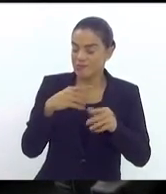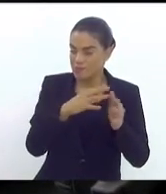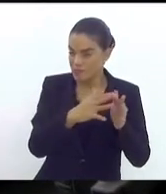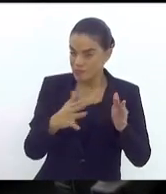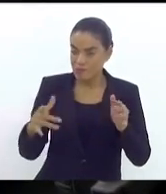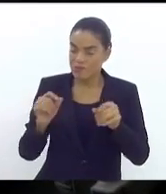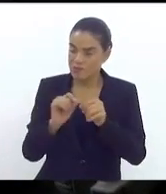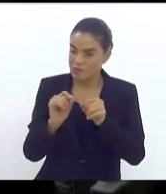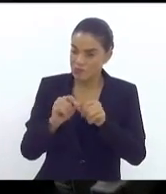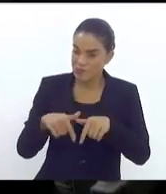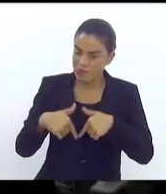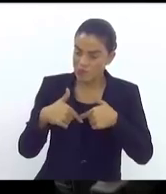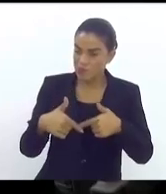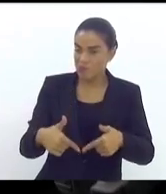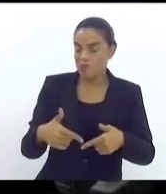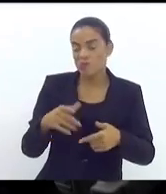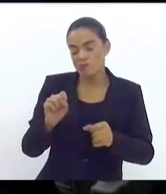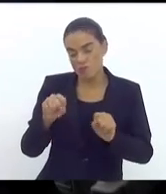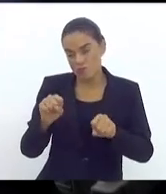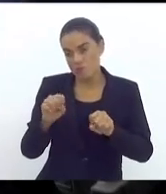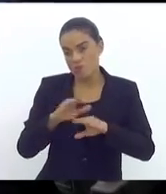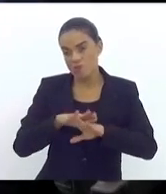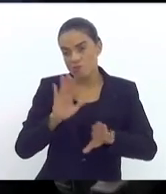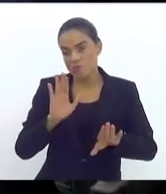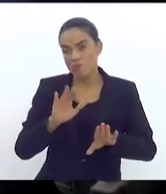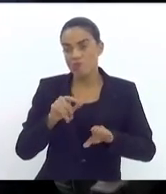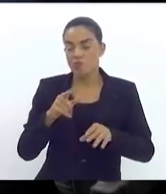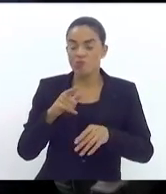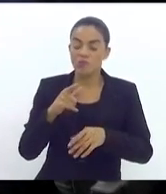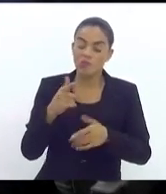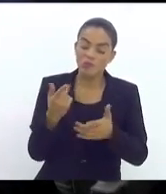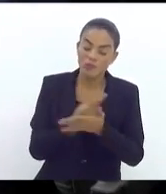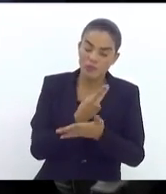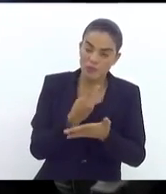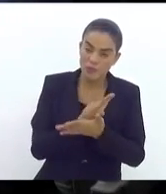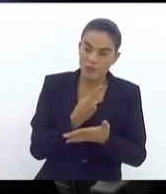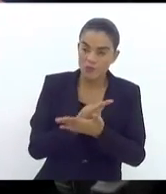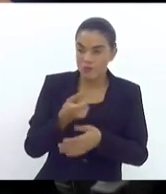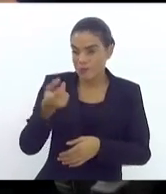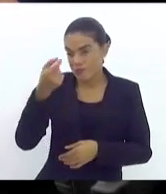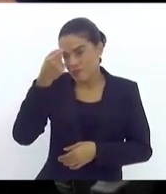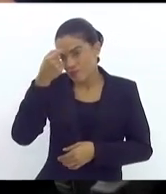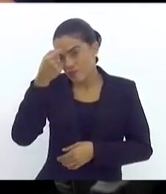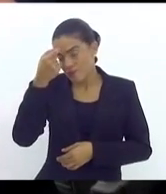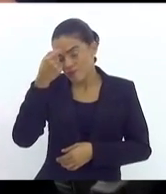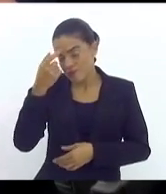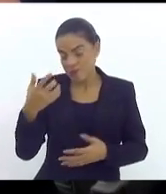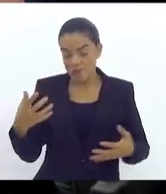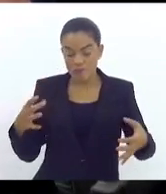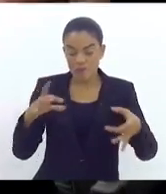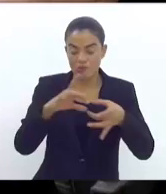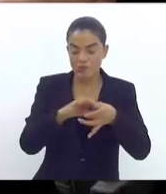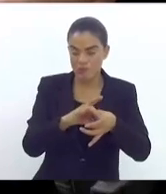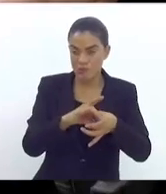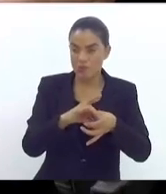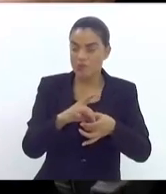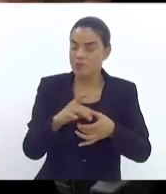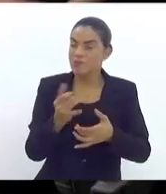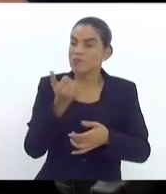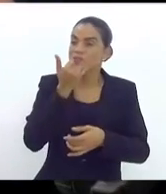juiz obedeceu tudo. Sim, mas já foi feito de forma equivocada e aquela memória que ficou atrelada de maneira